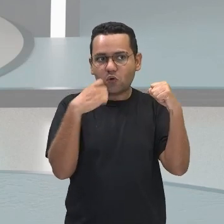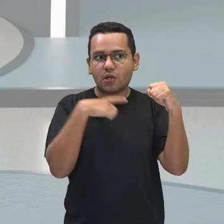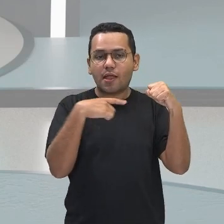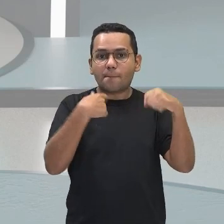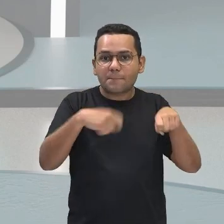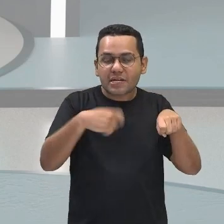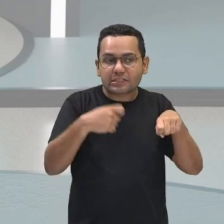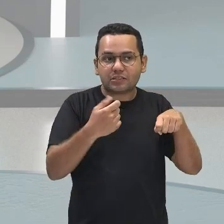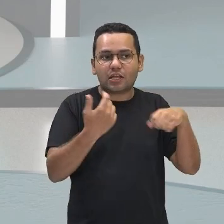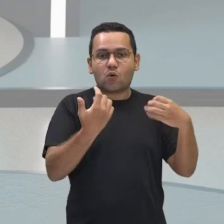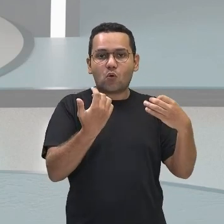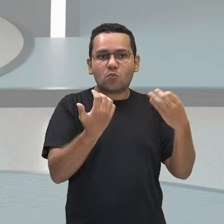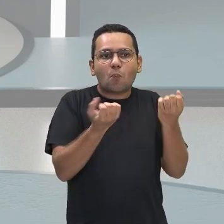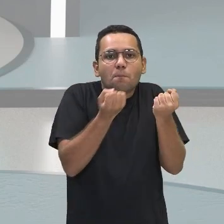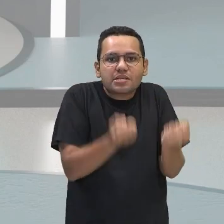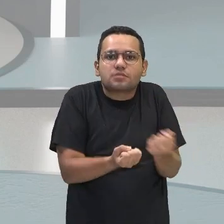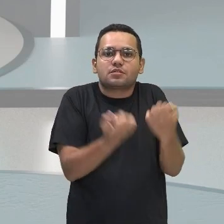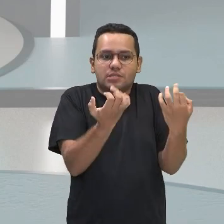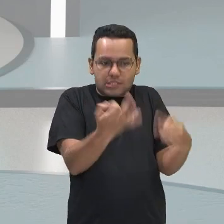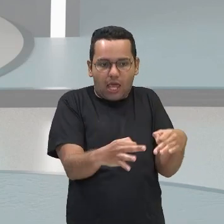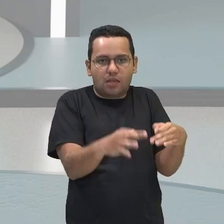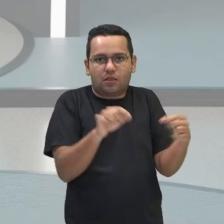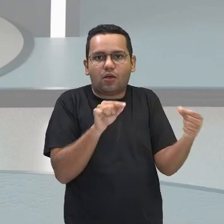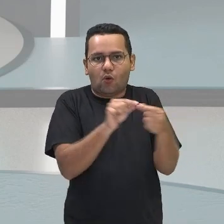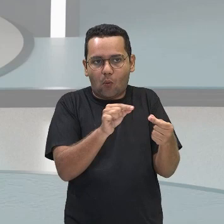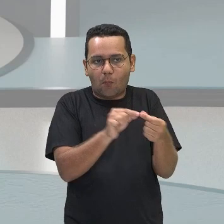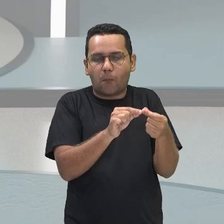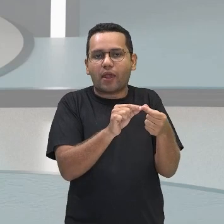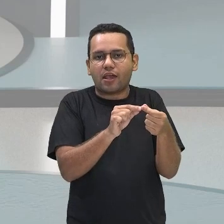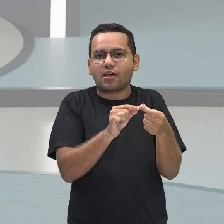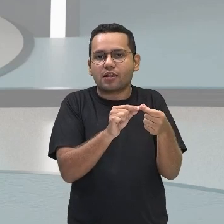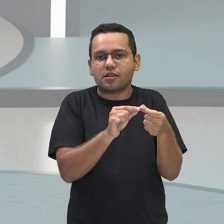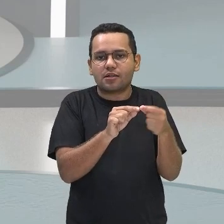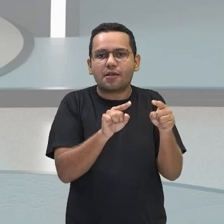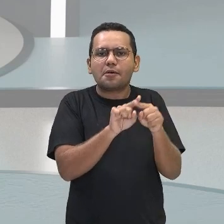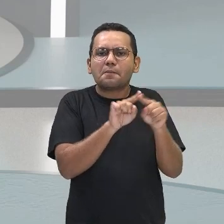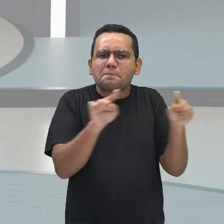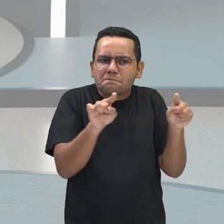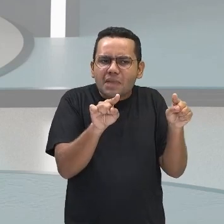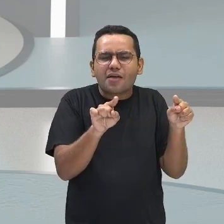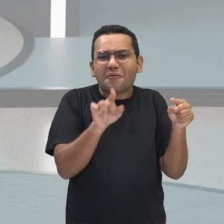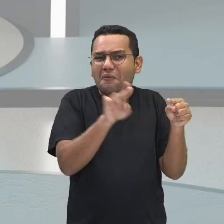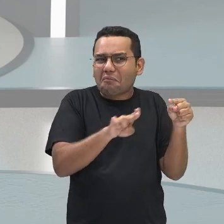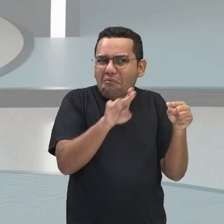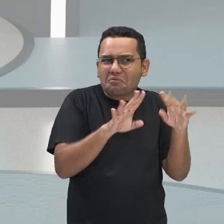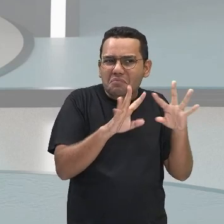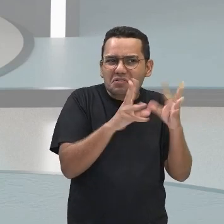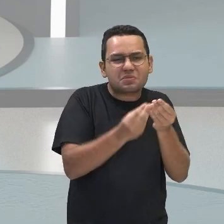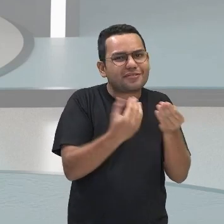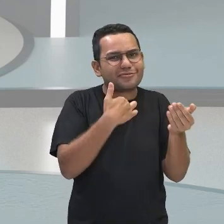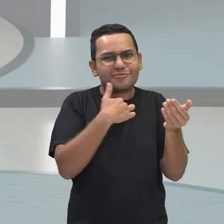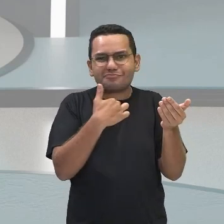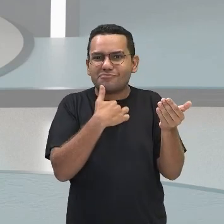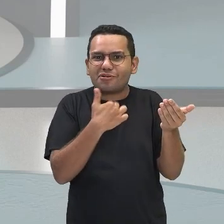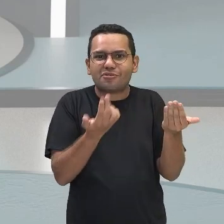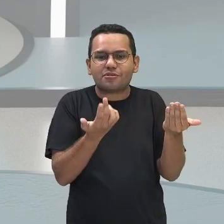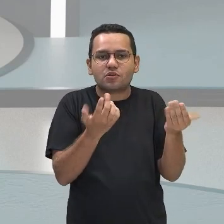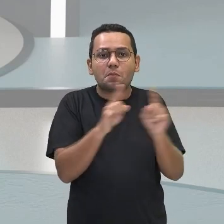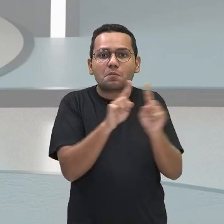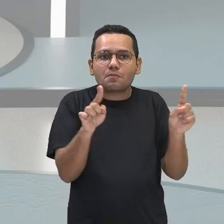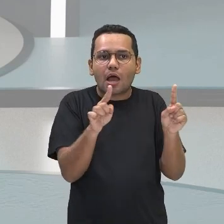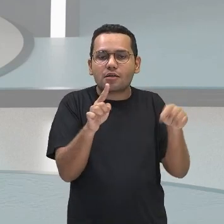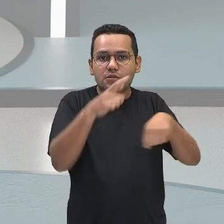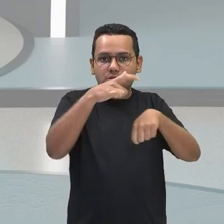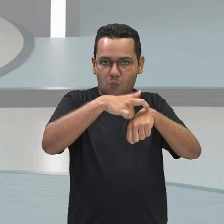quê? Utilizando alguma substância que não pode. E aí, quando chega lá, após a luta,